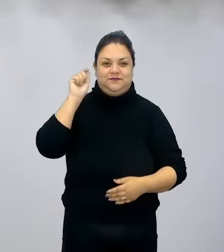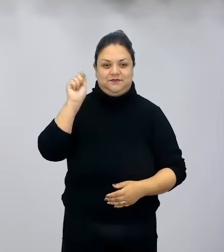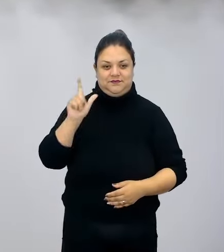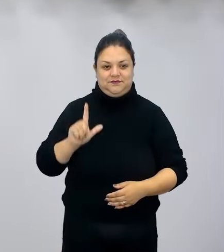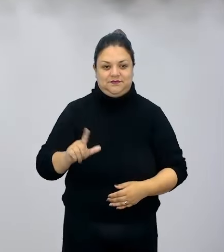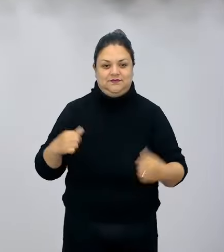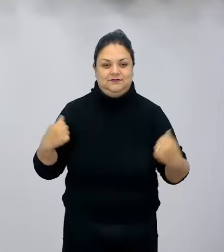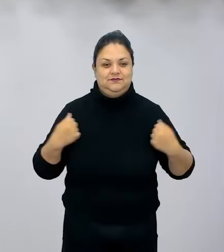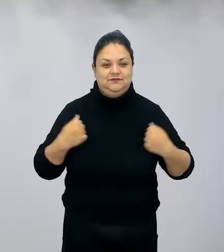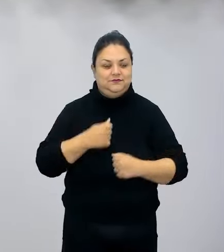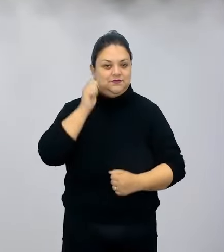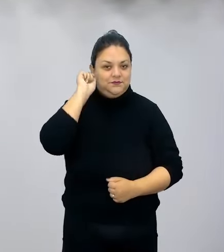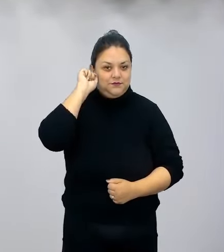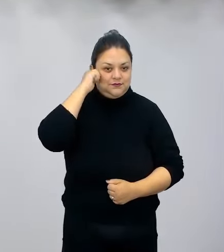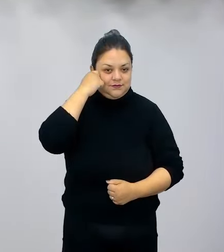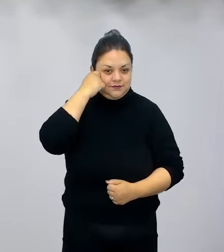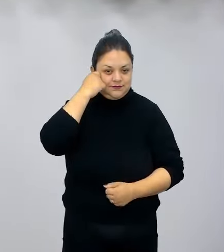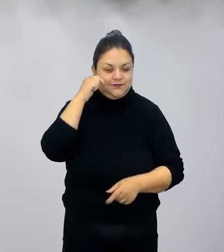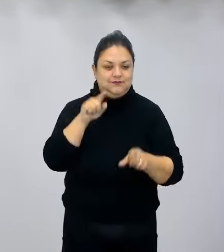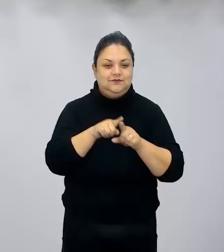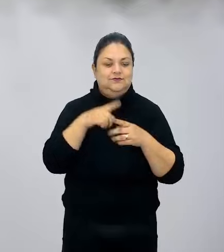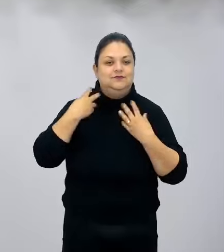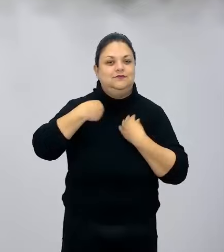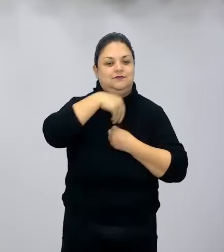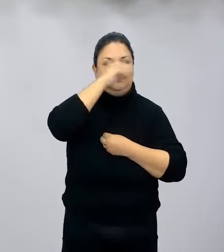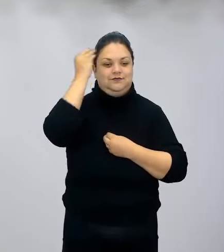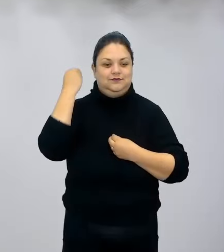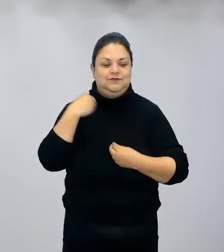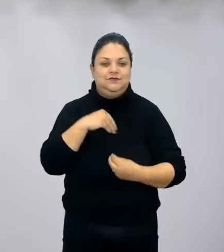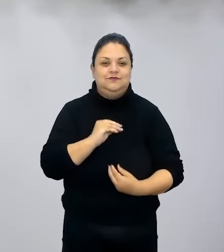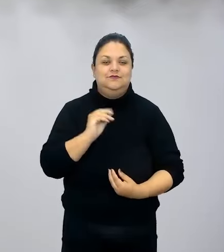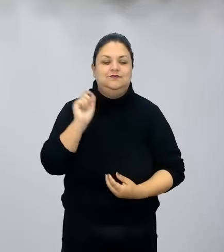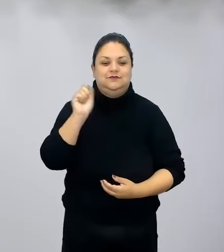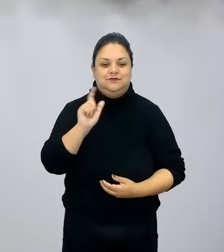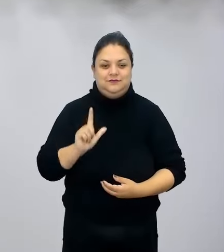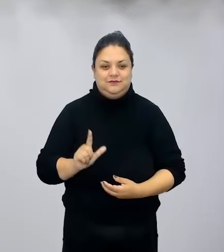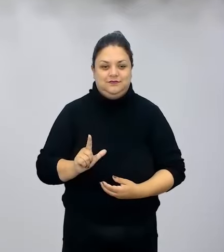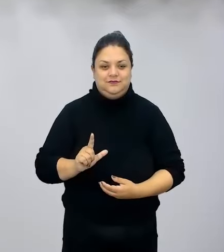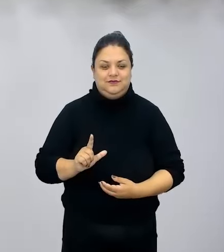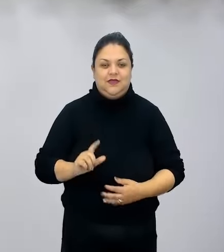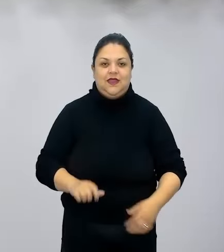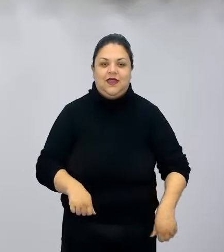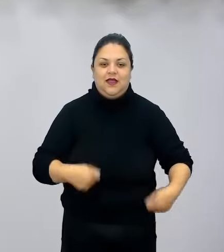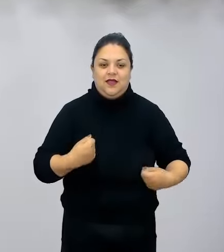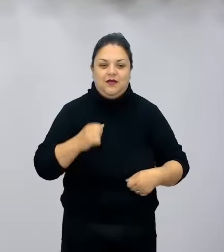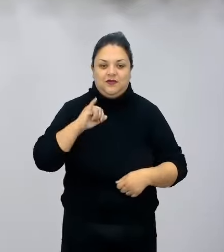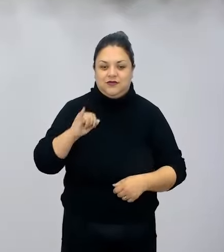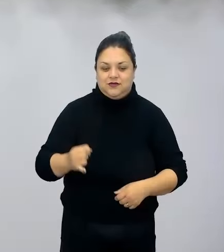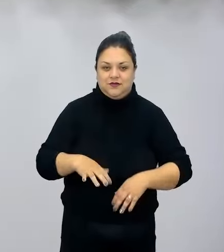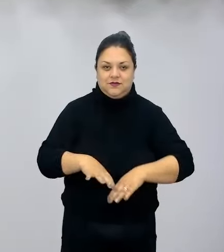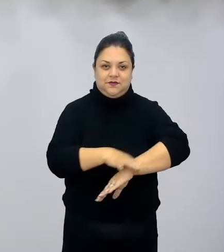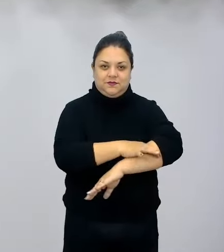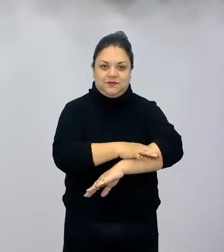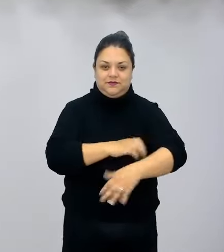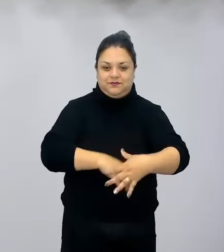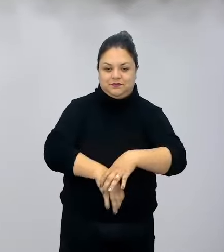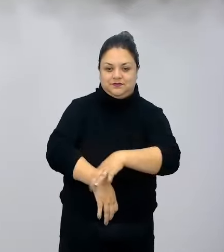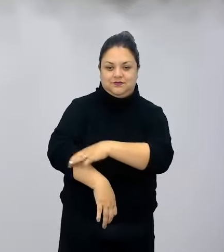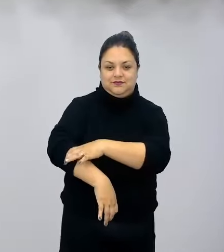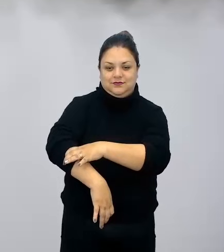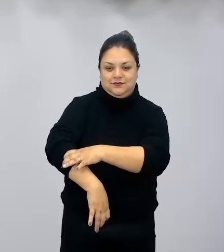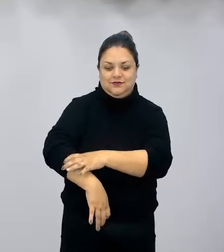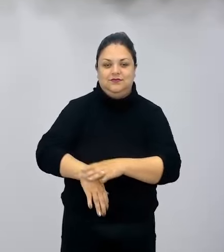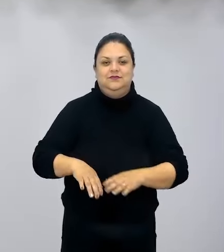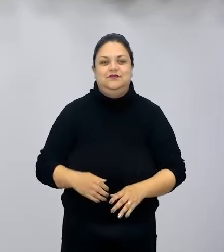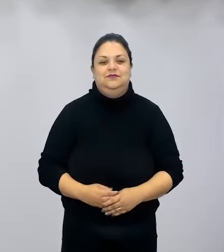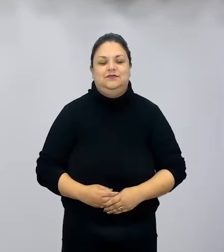com casaco preto e cachecol azul com fios prateados, calça jeans e bota cano curto preta. Que